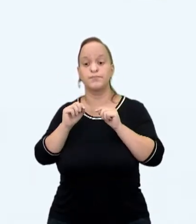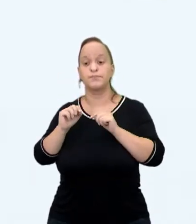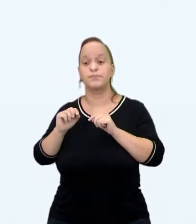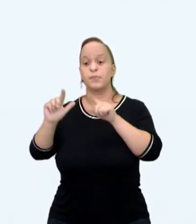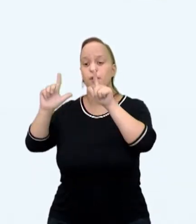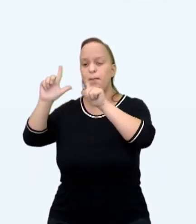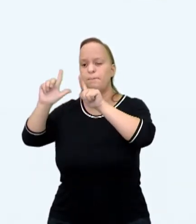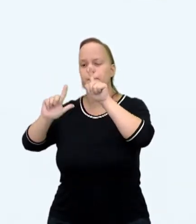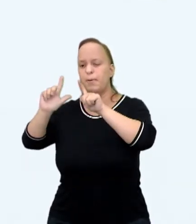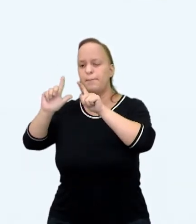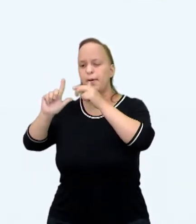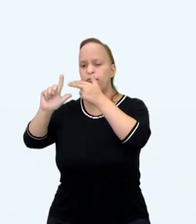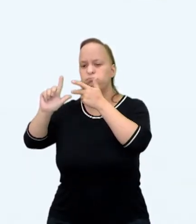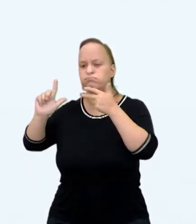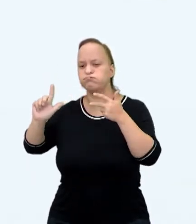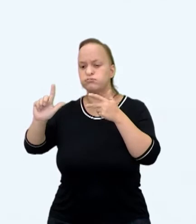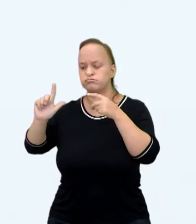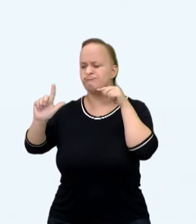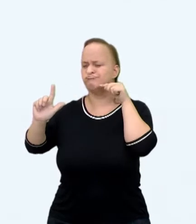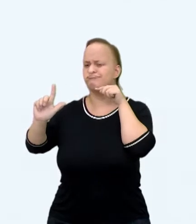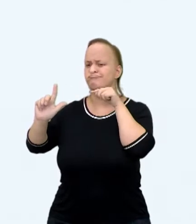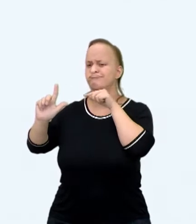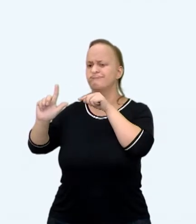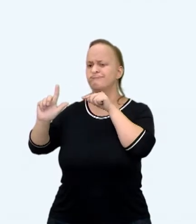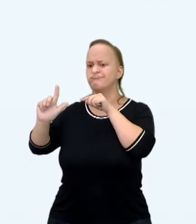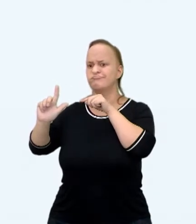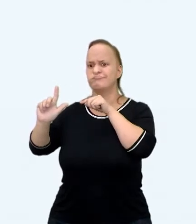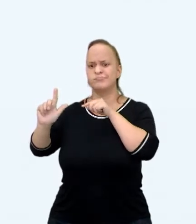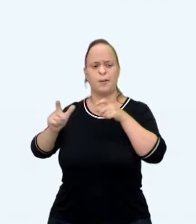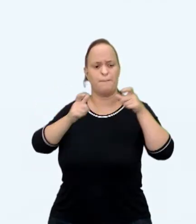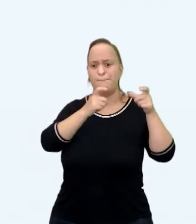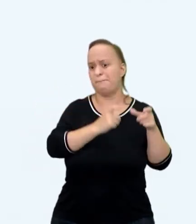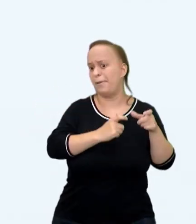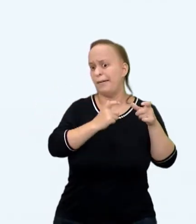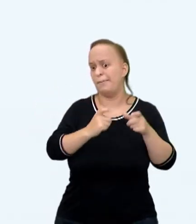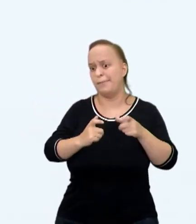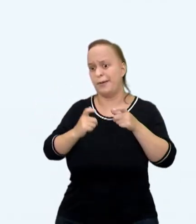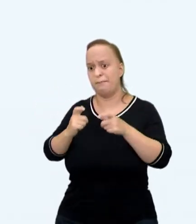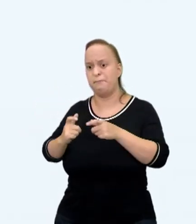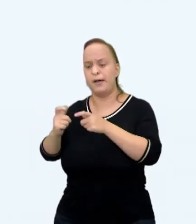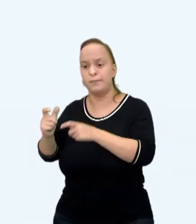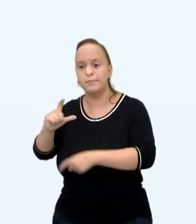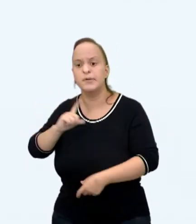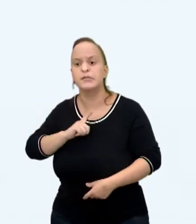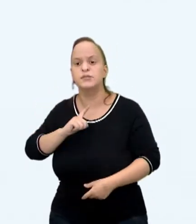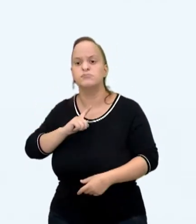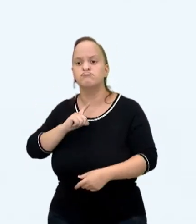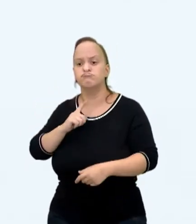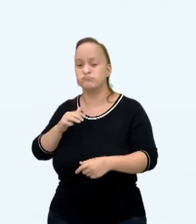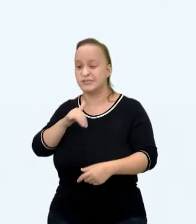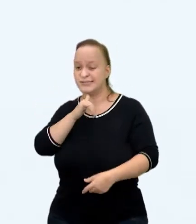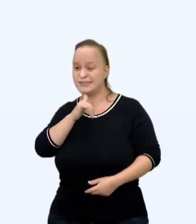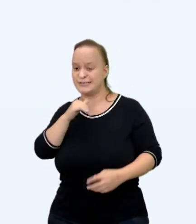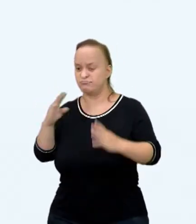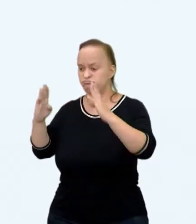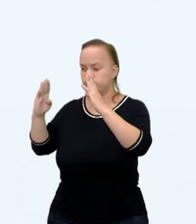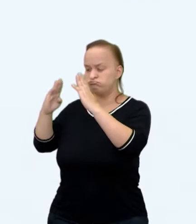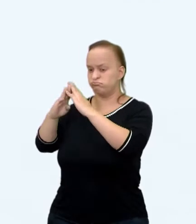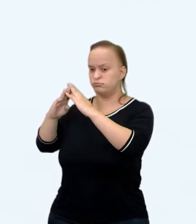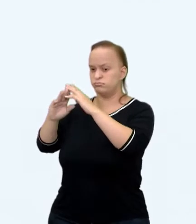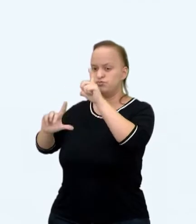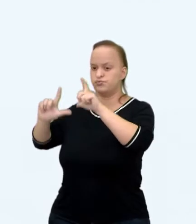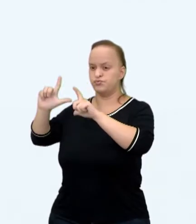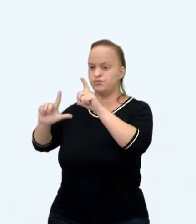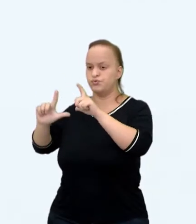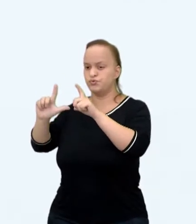Atualmente nos deparamos com anúncios publicitários em todos os lugares, como na TV de nossa casa, quando o filme ou